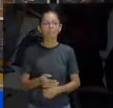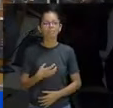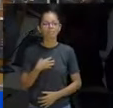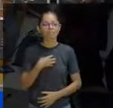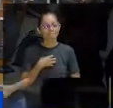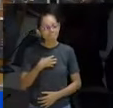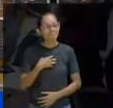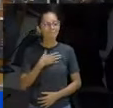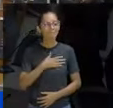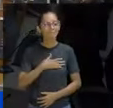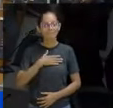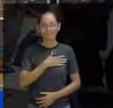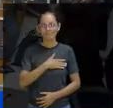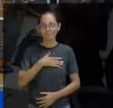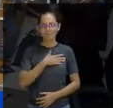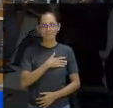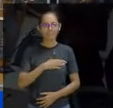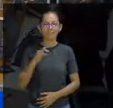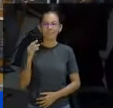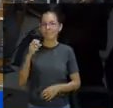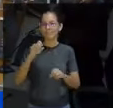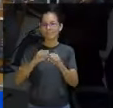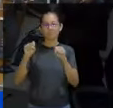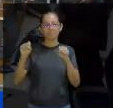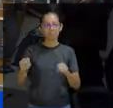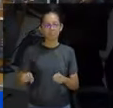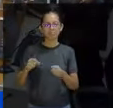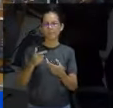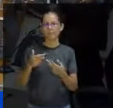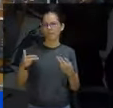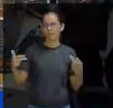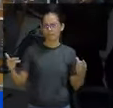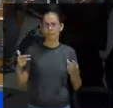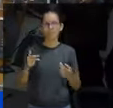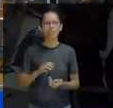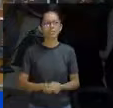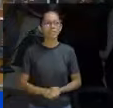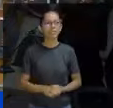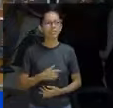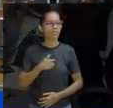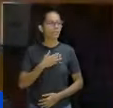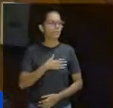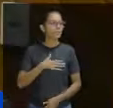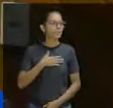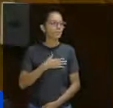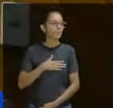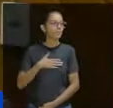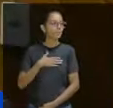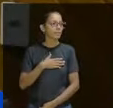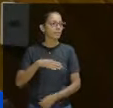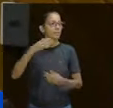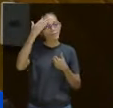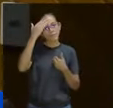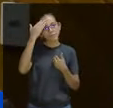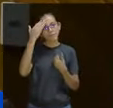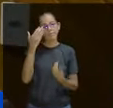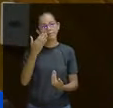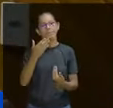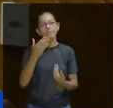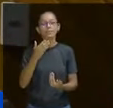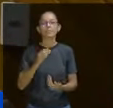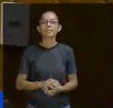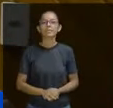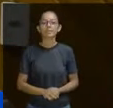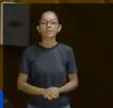todos os serventuários, Sejude, são pessoas excelentes. Eu quero agradecer muito Foco